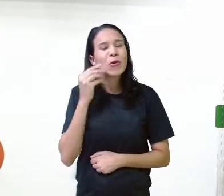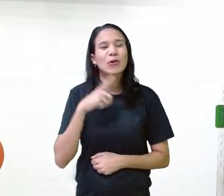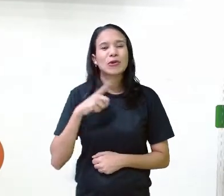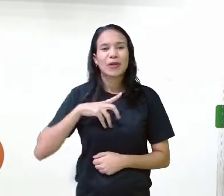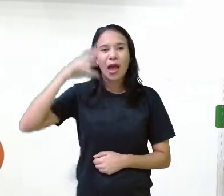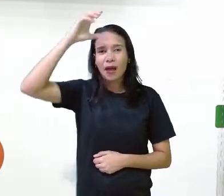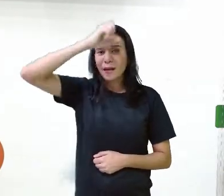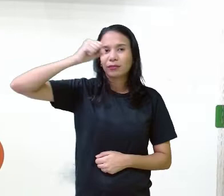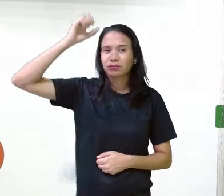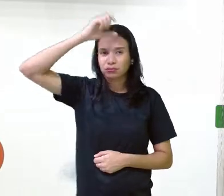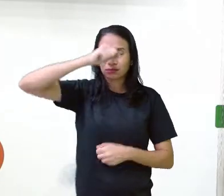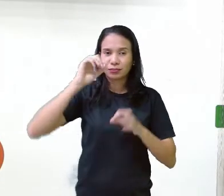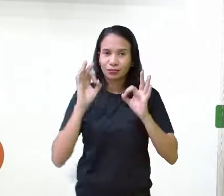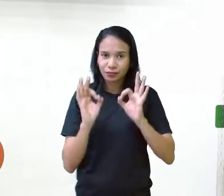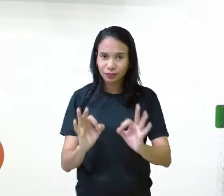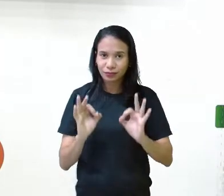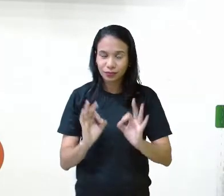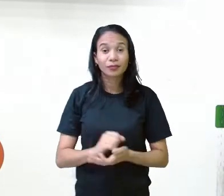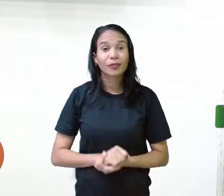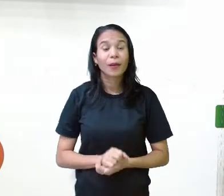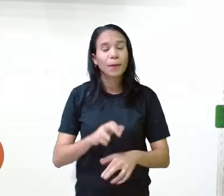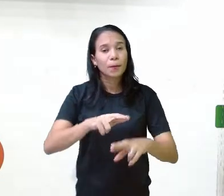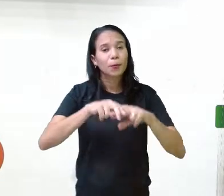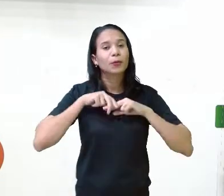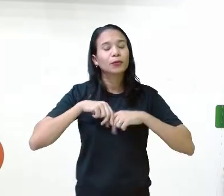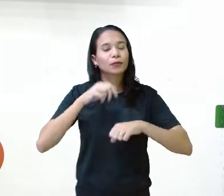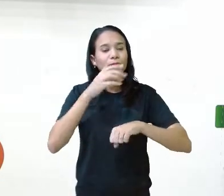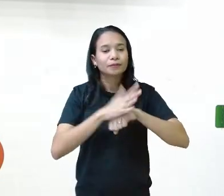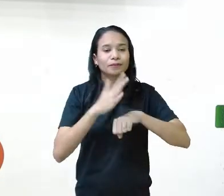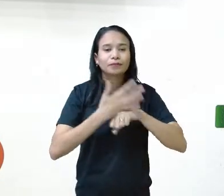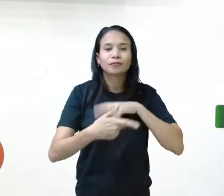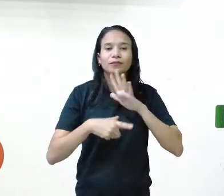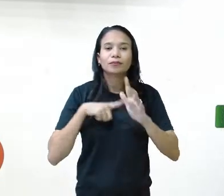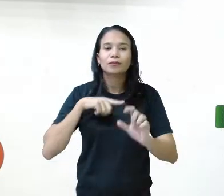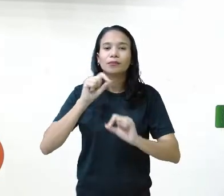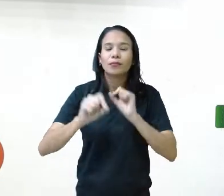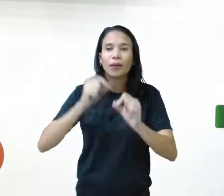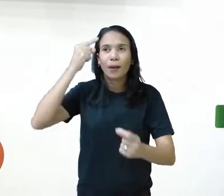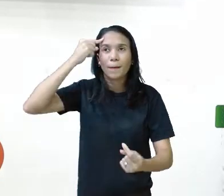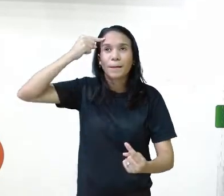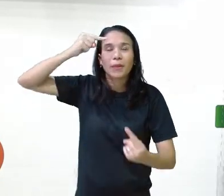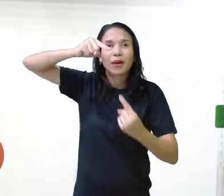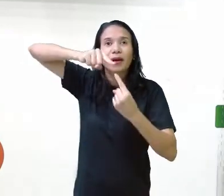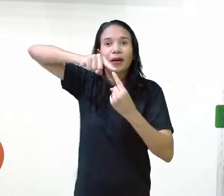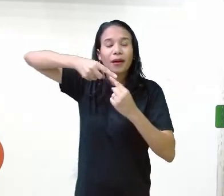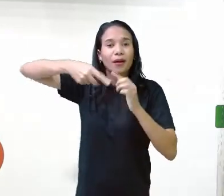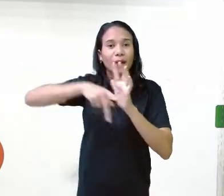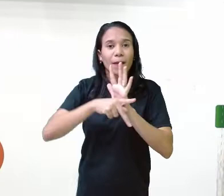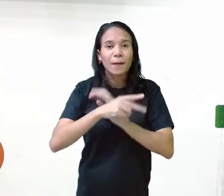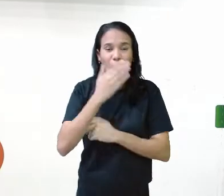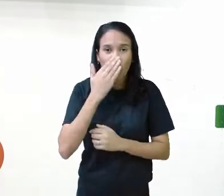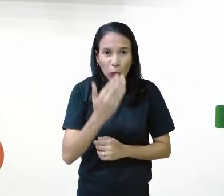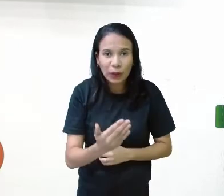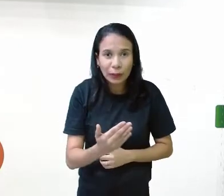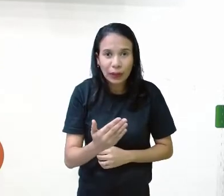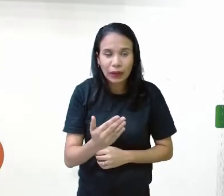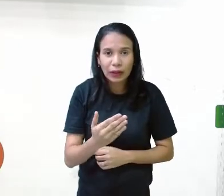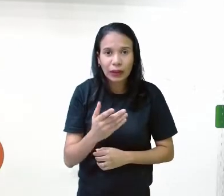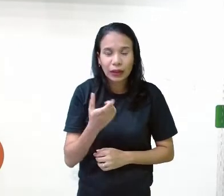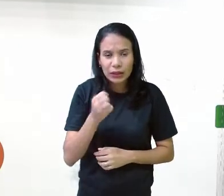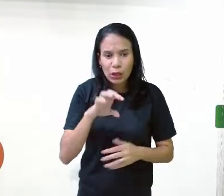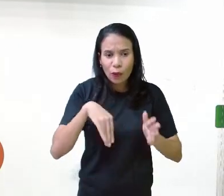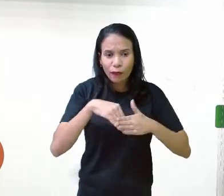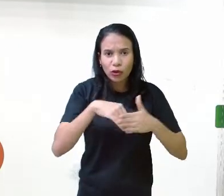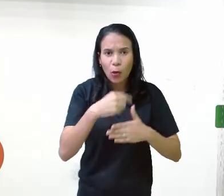contemplado. Então, quando se faz uma relação com um time, quando um time perde, todo mundo